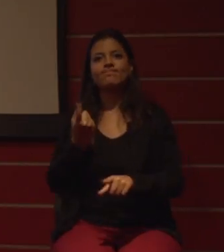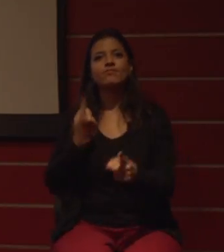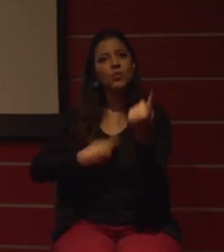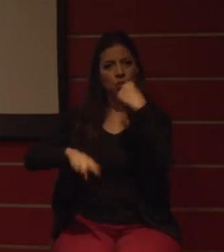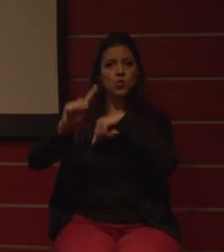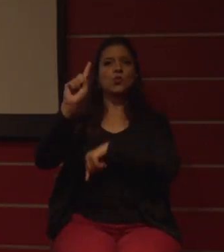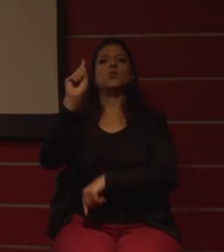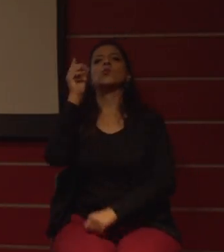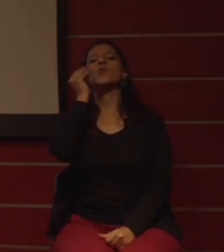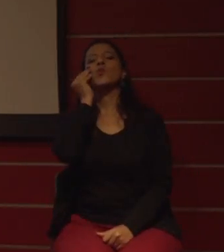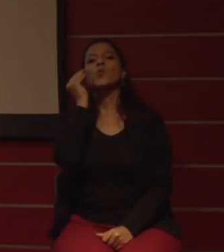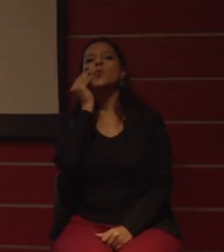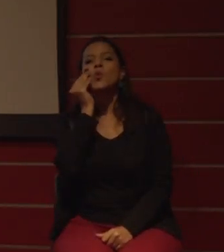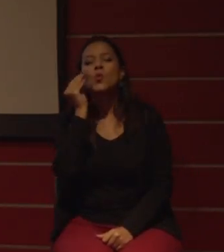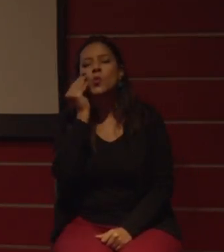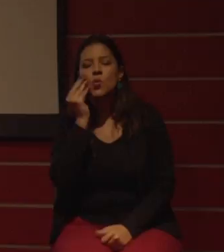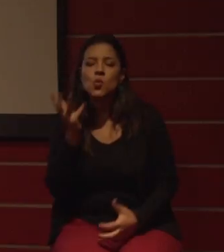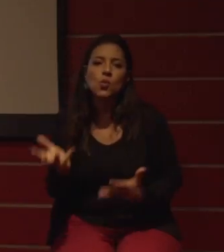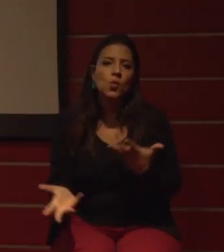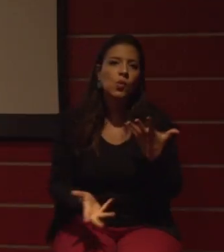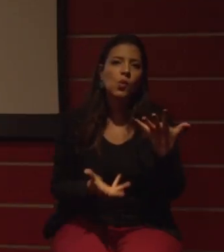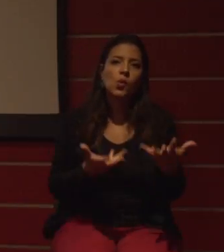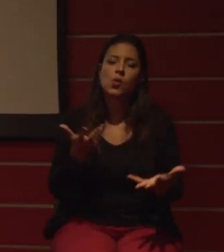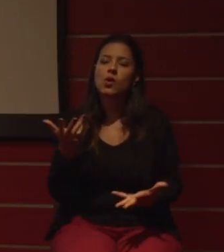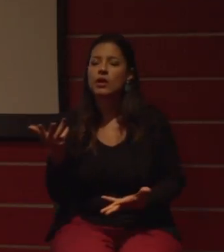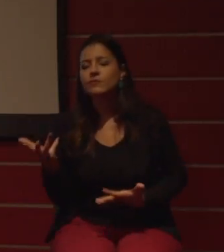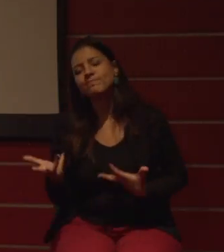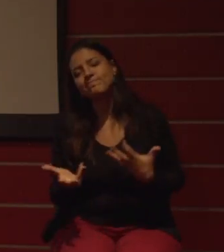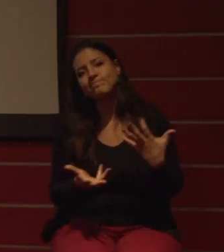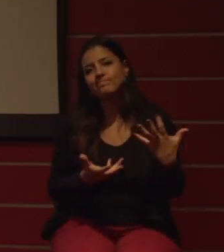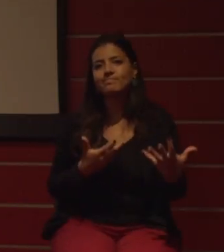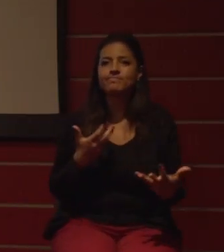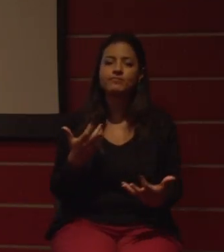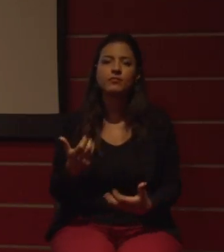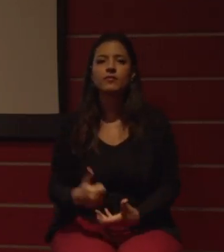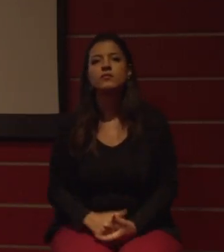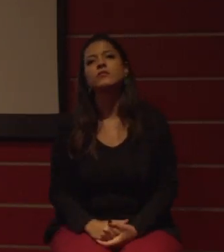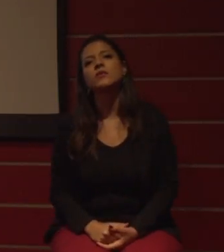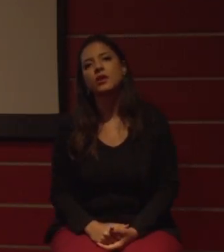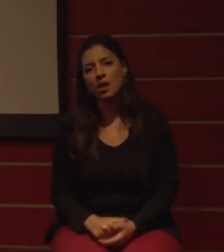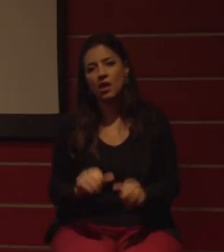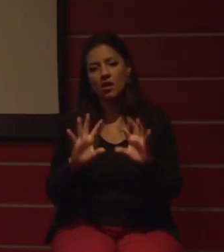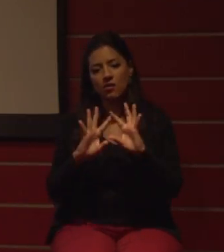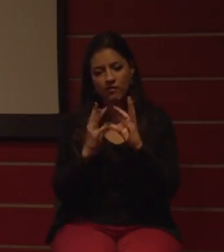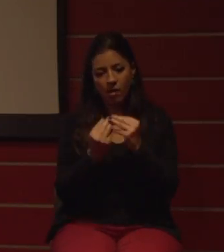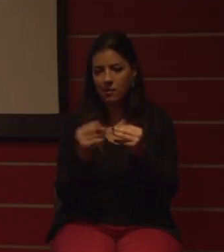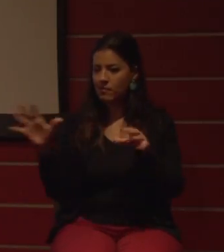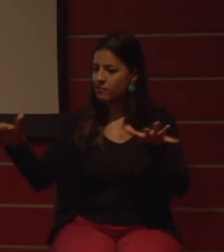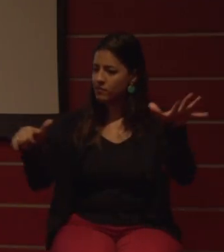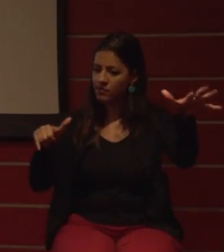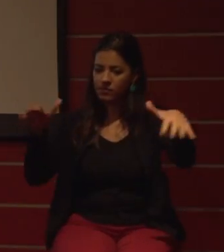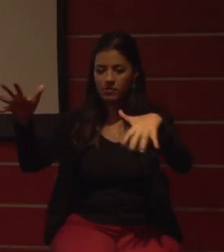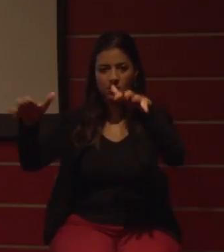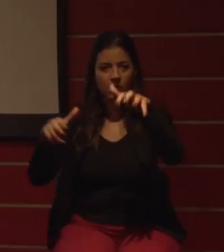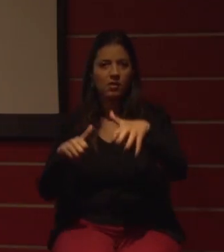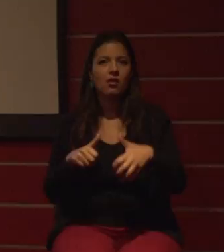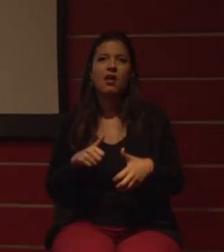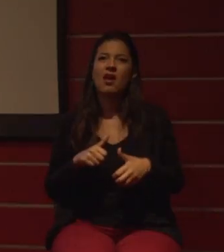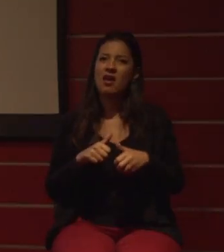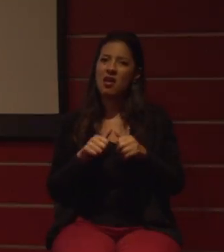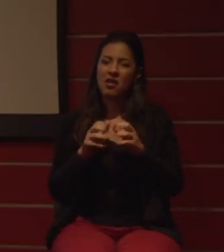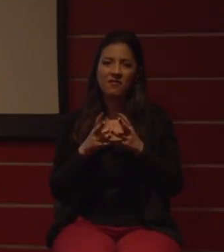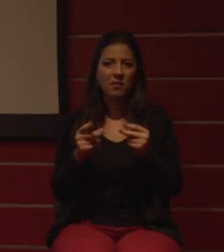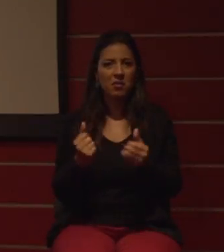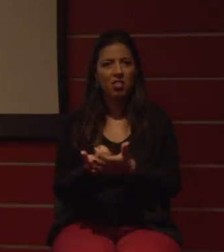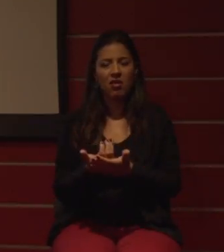eh recuperar e e reunir e e e refazer essa família eh um pouco destruída